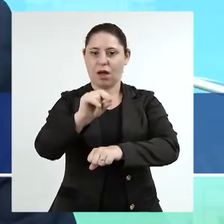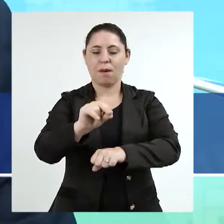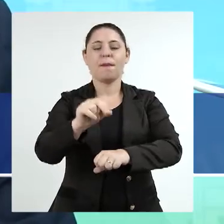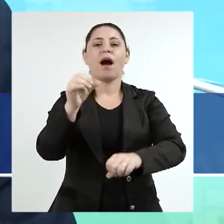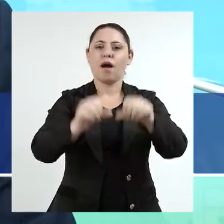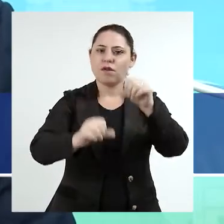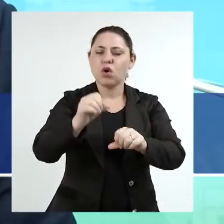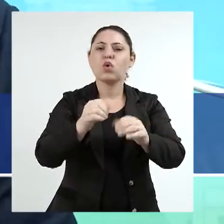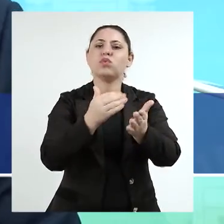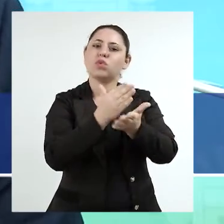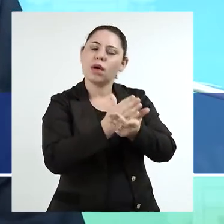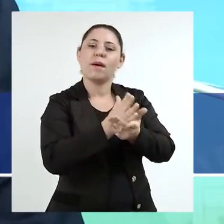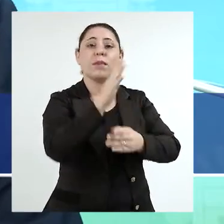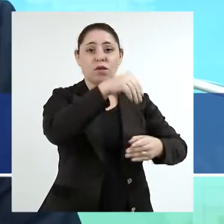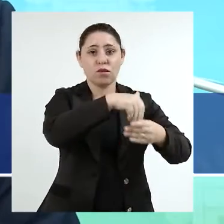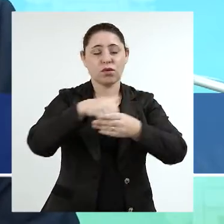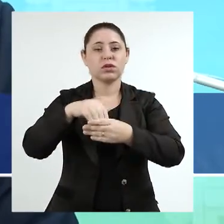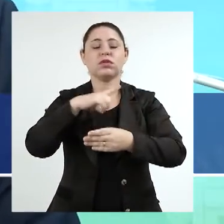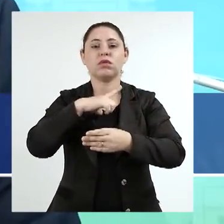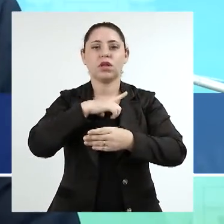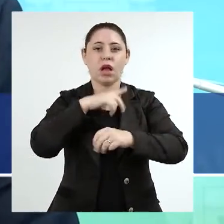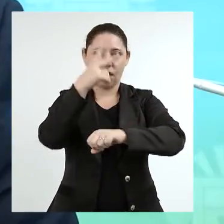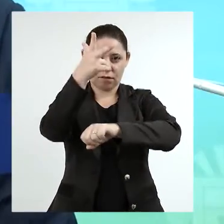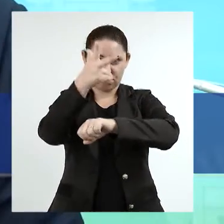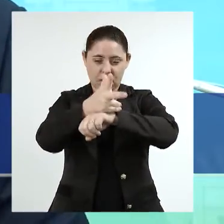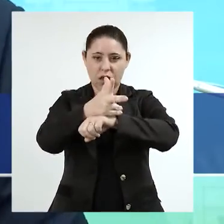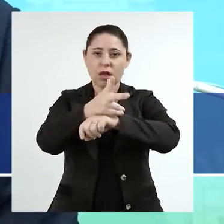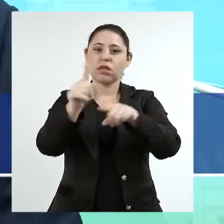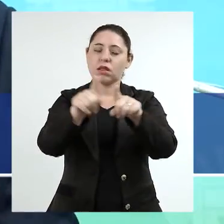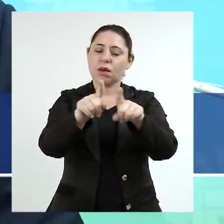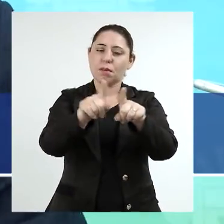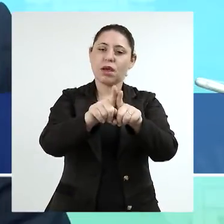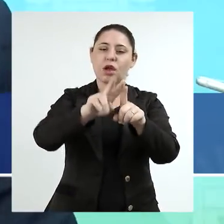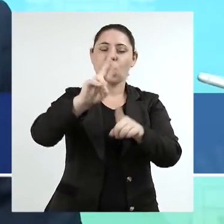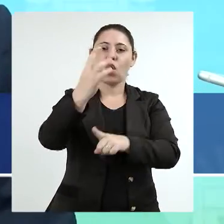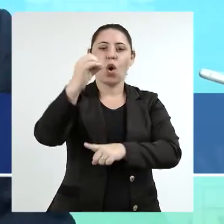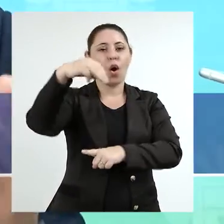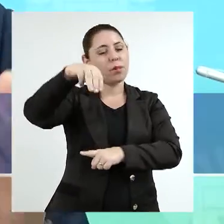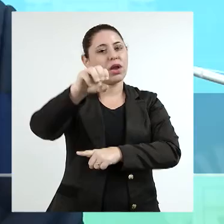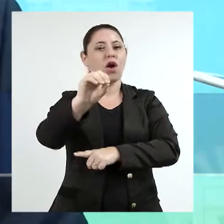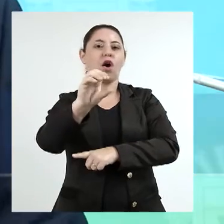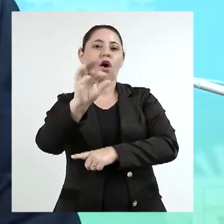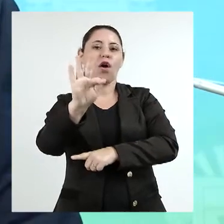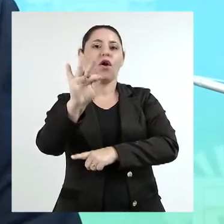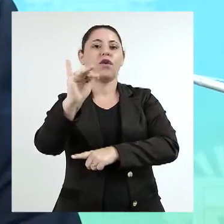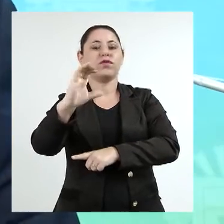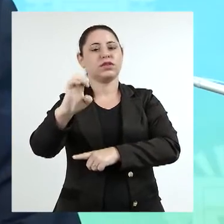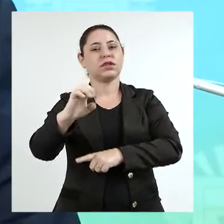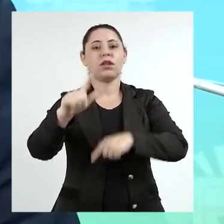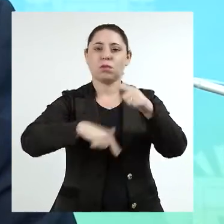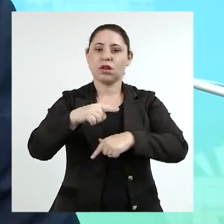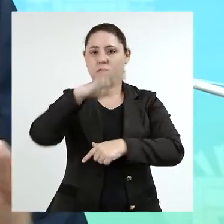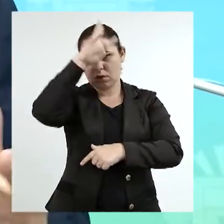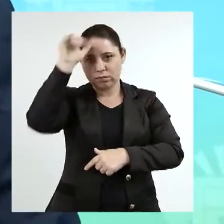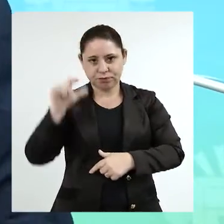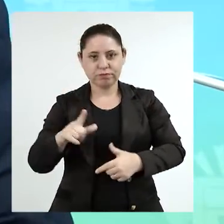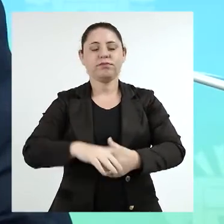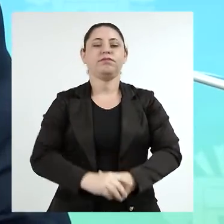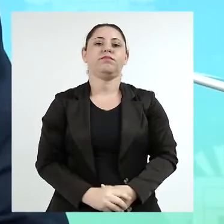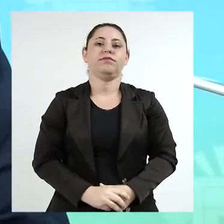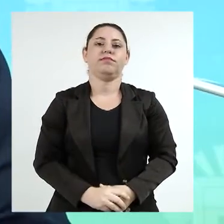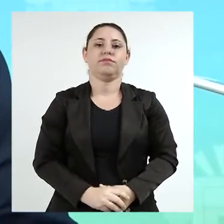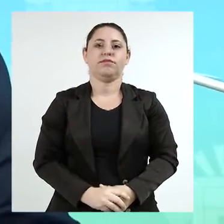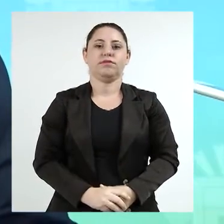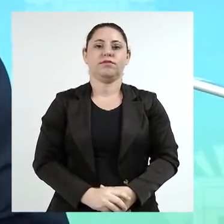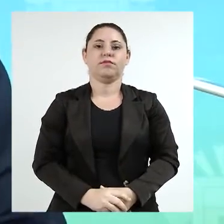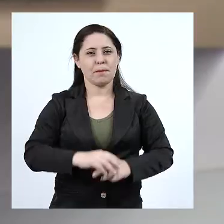dando sequência nos trabalhos, para que sejam pautados os projetos, os deputados possam votar, mesmo que online, home office, mas